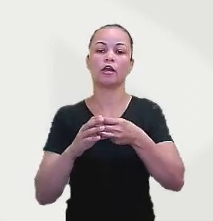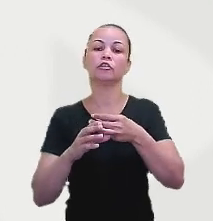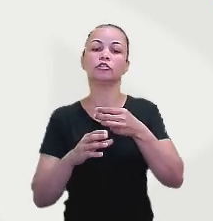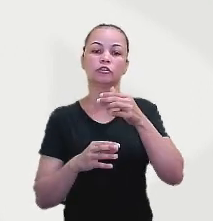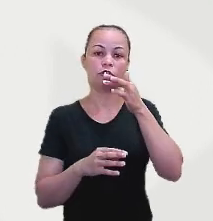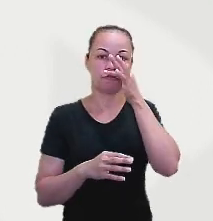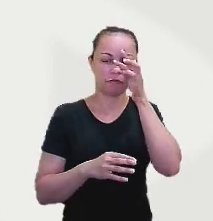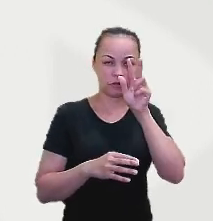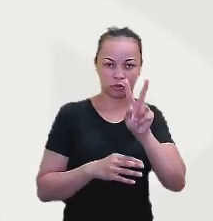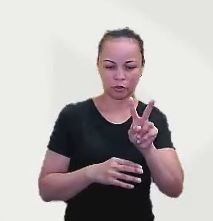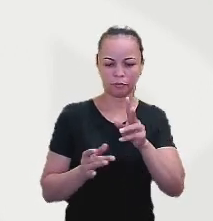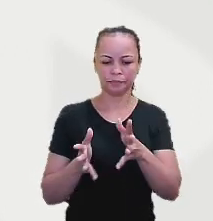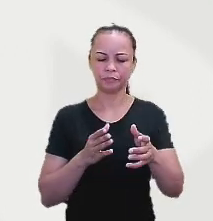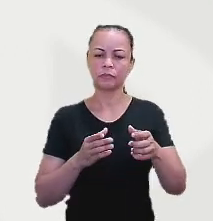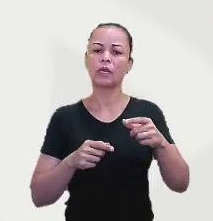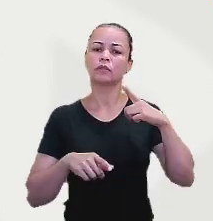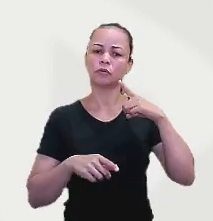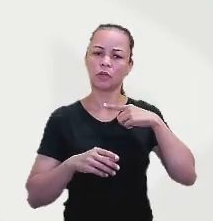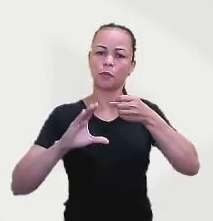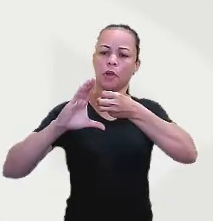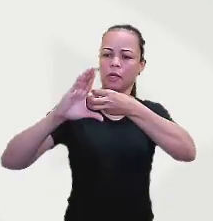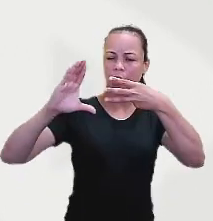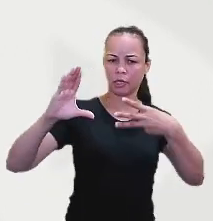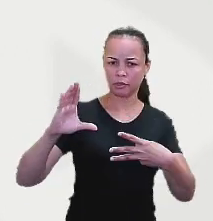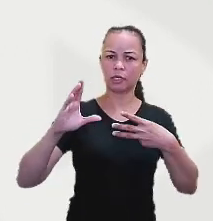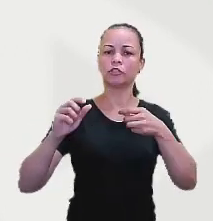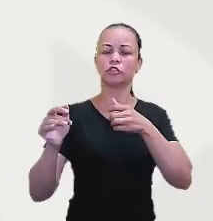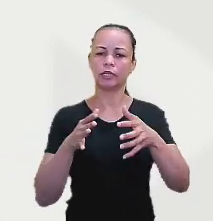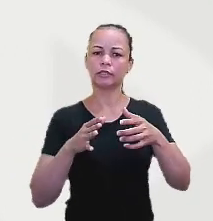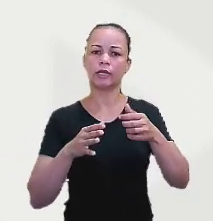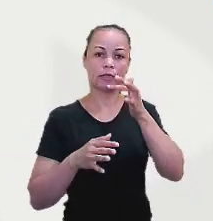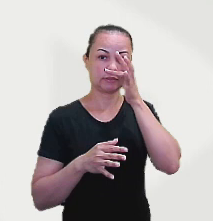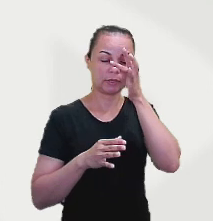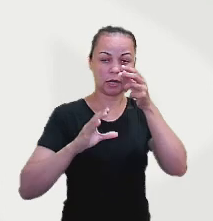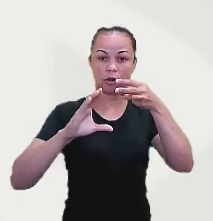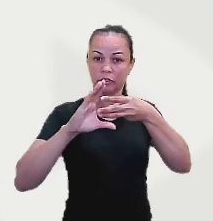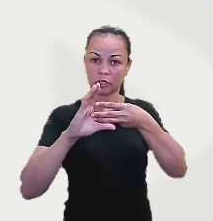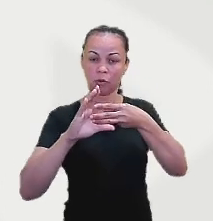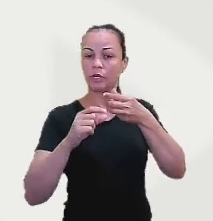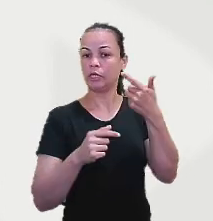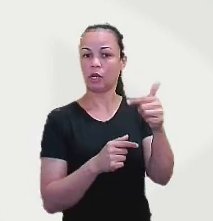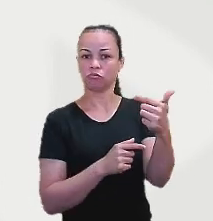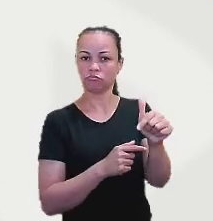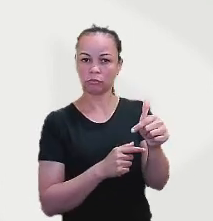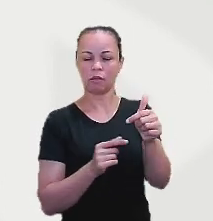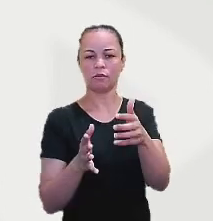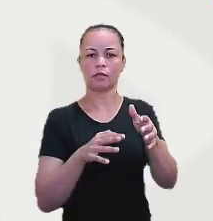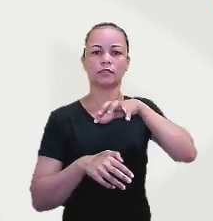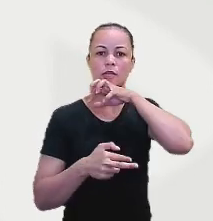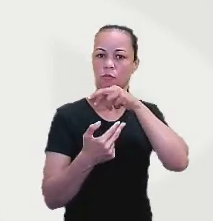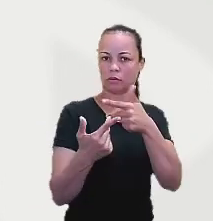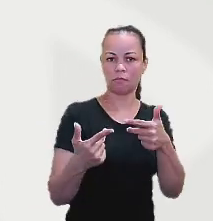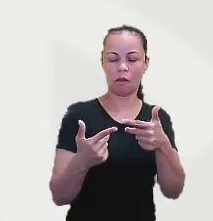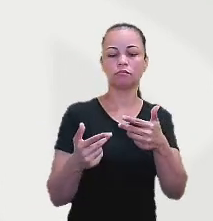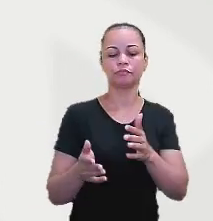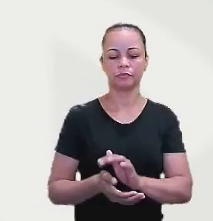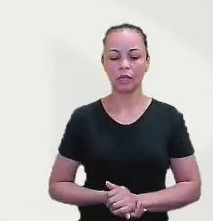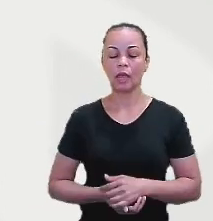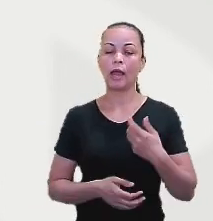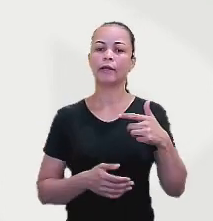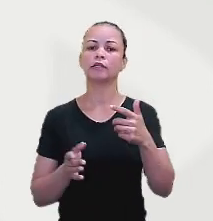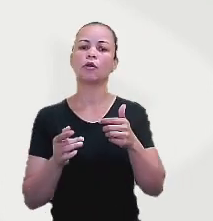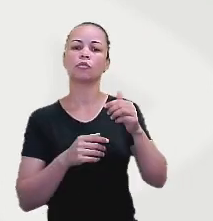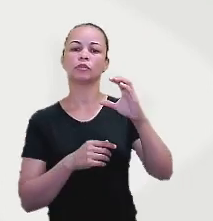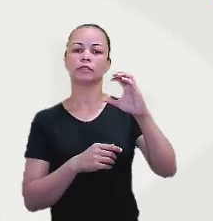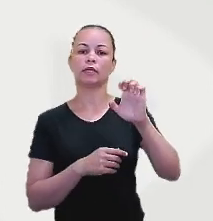parede celular é uma característica que a gente vai ver que está lá na célula vegetal e não está na célula animal. Parede celular é essa feita de celulose, tá?